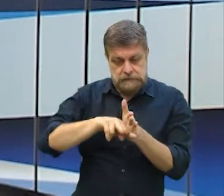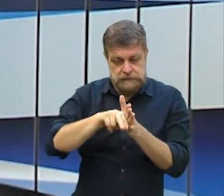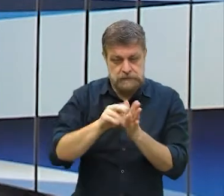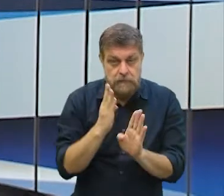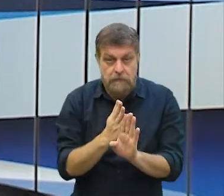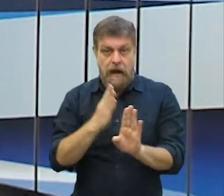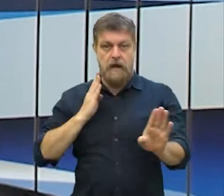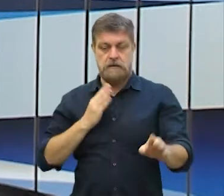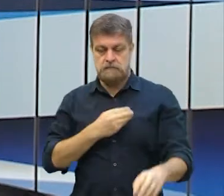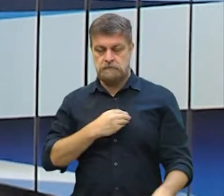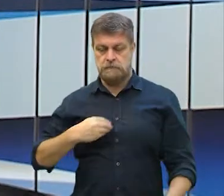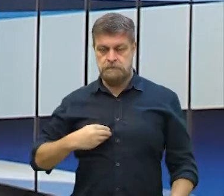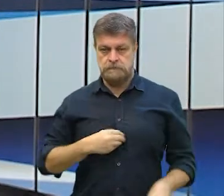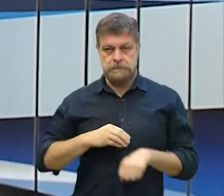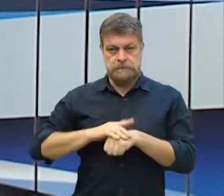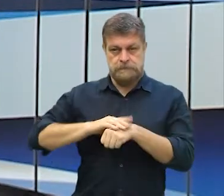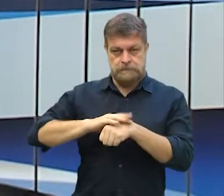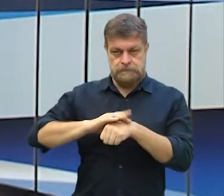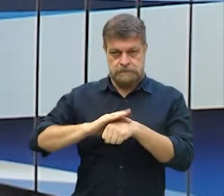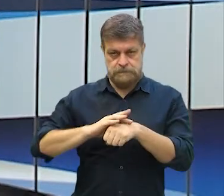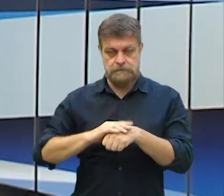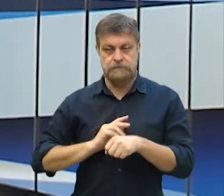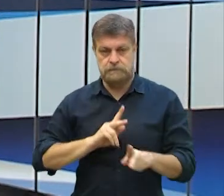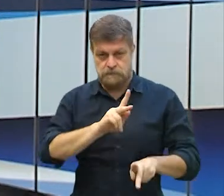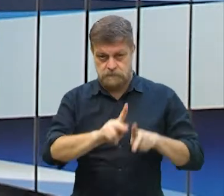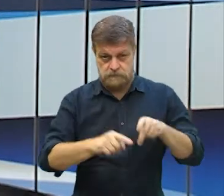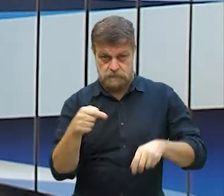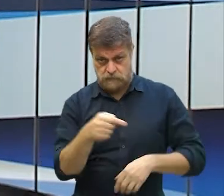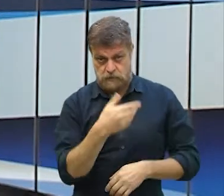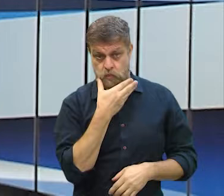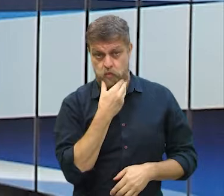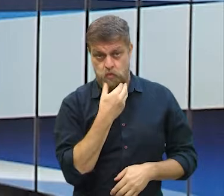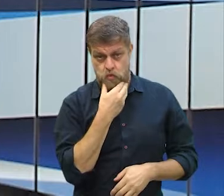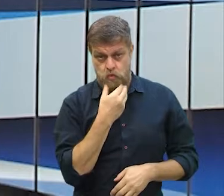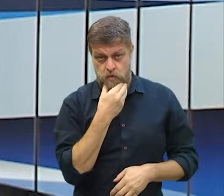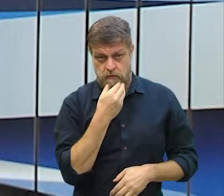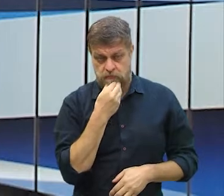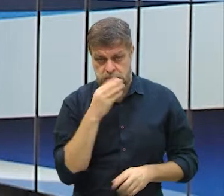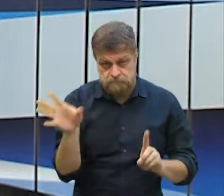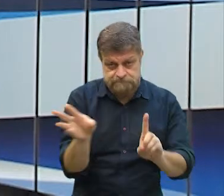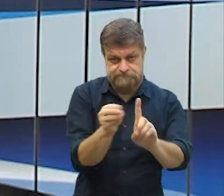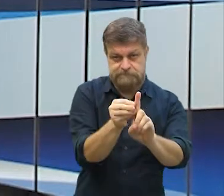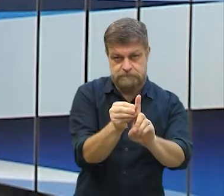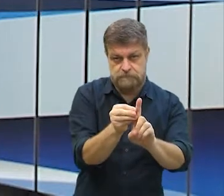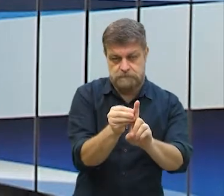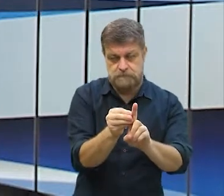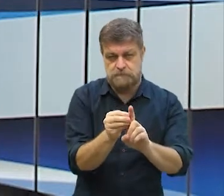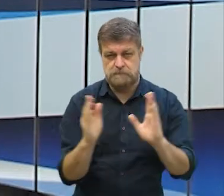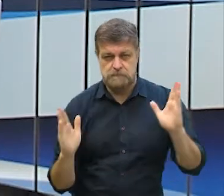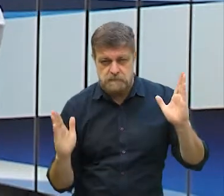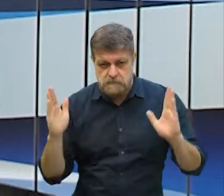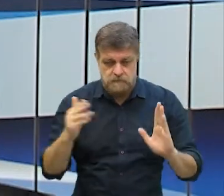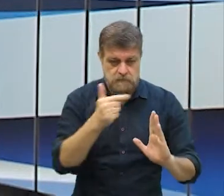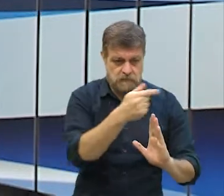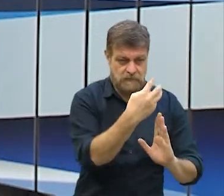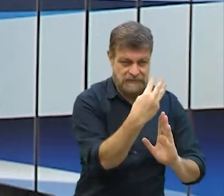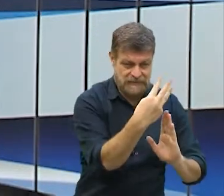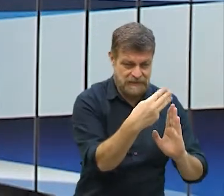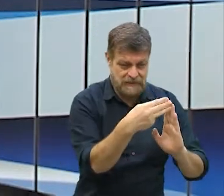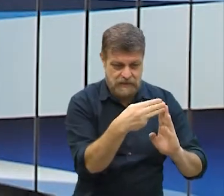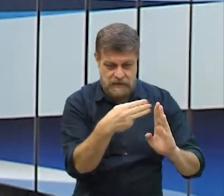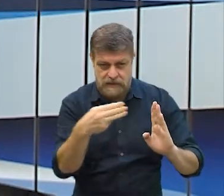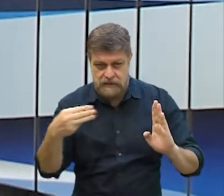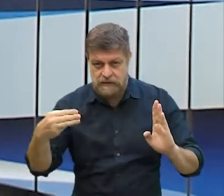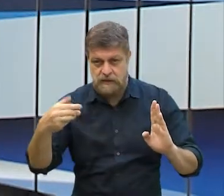diagnóstico precoce de doenças que atingem a população masculina. De lá para cá, de 2003 agora